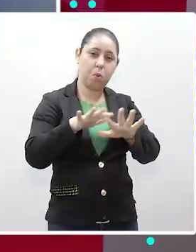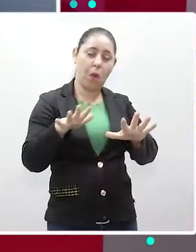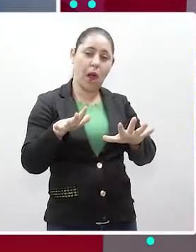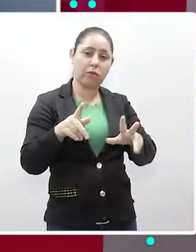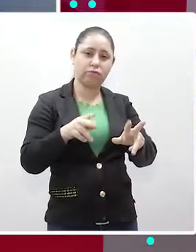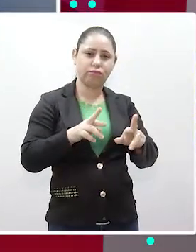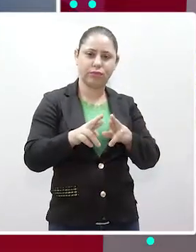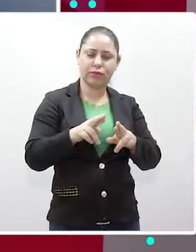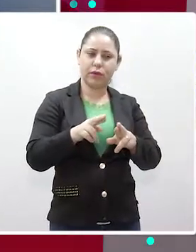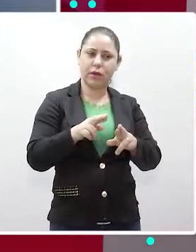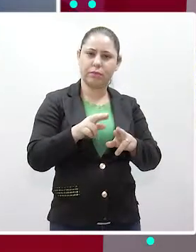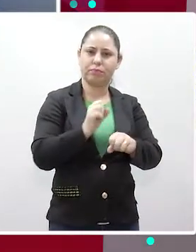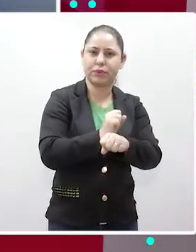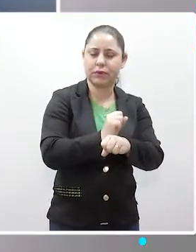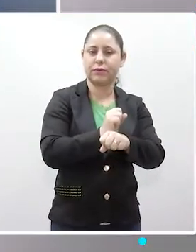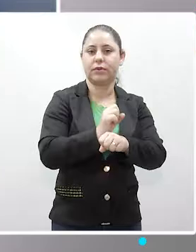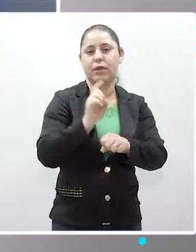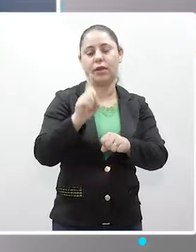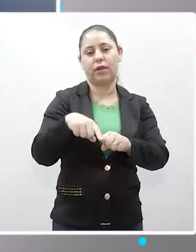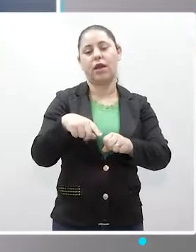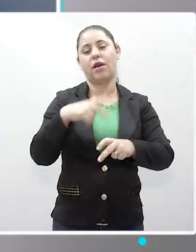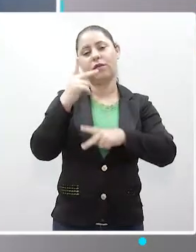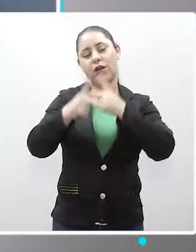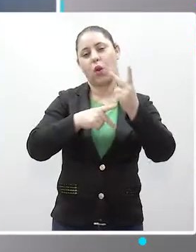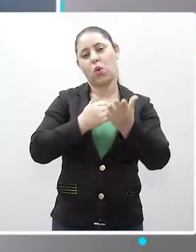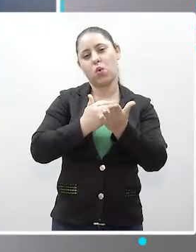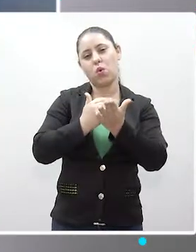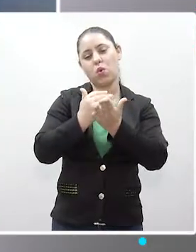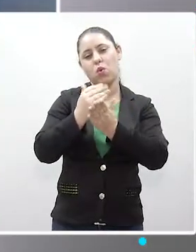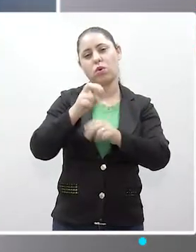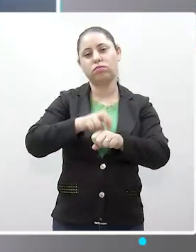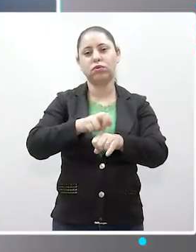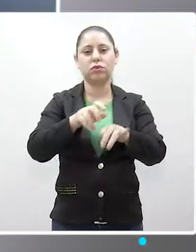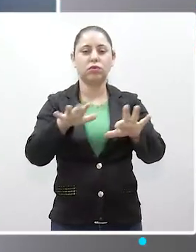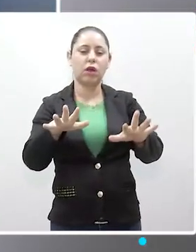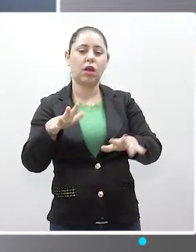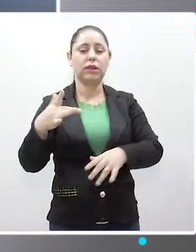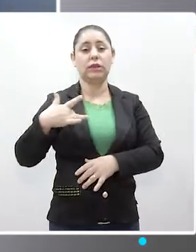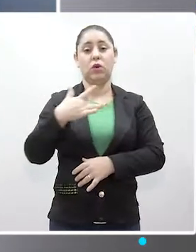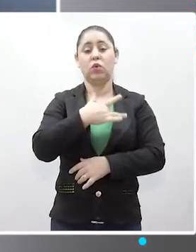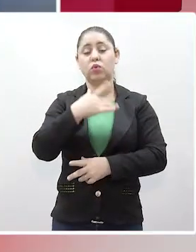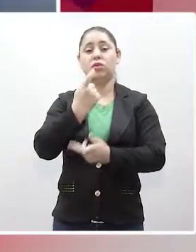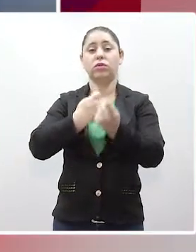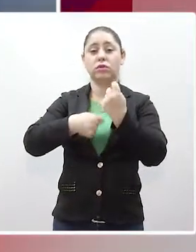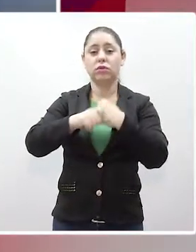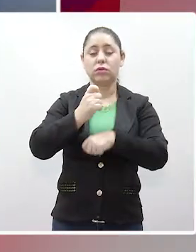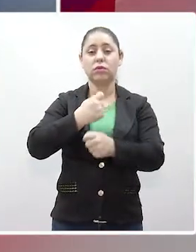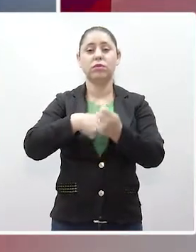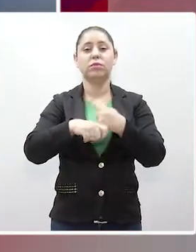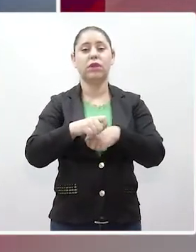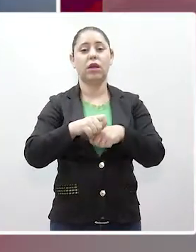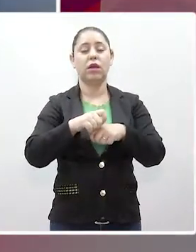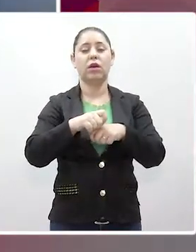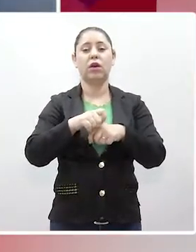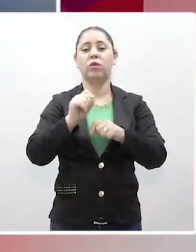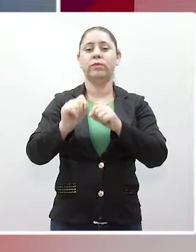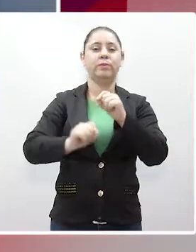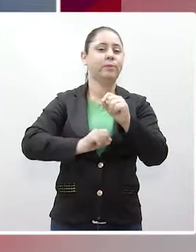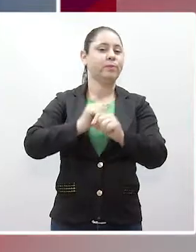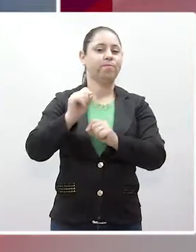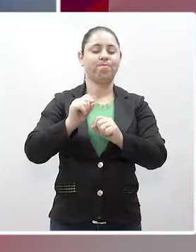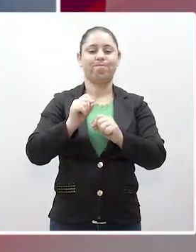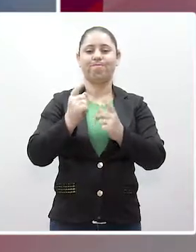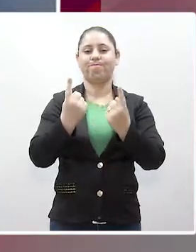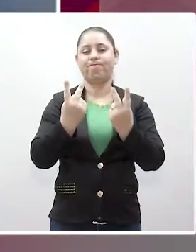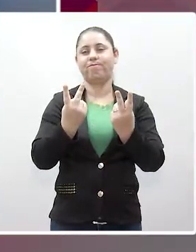Controle da pandemia. Nós dissemos aqui no início da pandemia aquela dicotomia entre saúde e economia era uma falsa dicotomia, as duas coisas